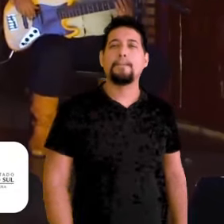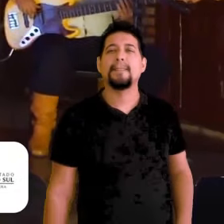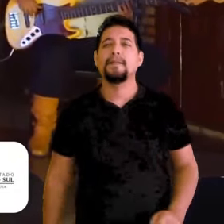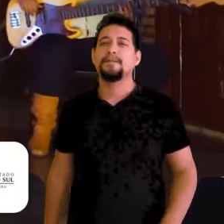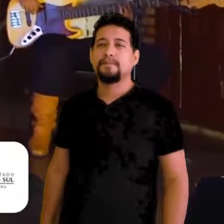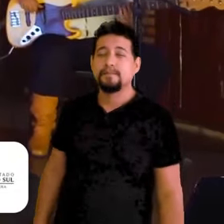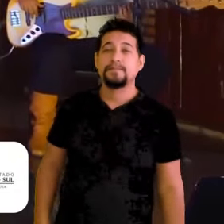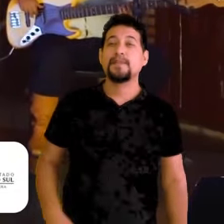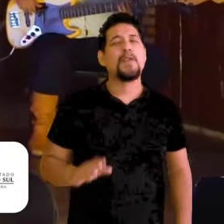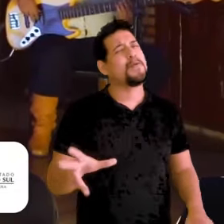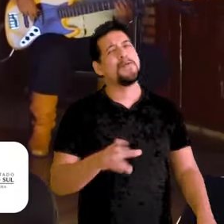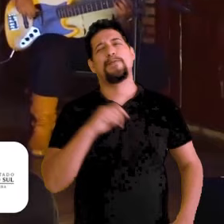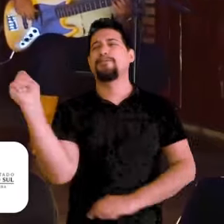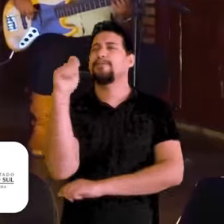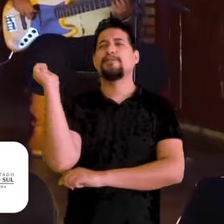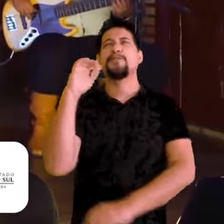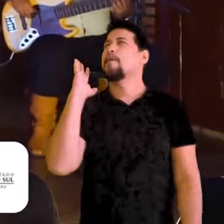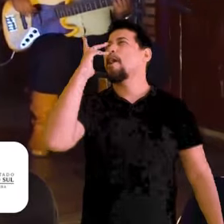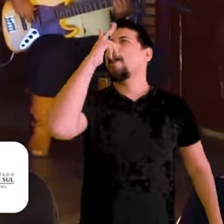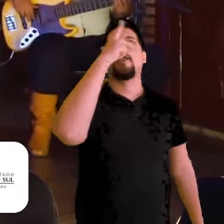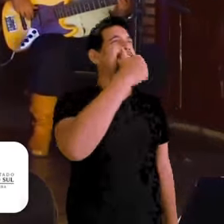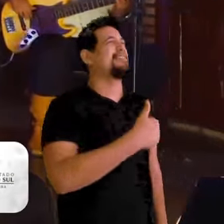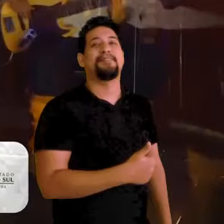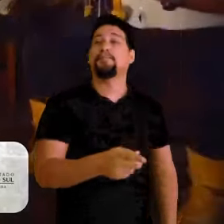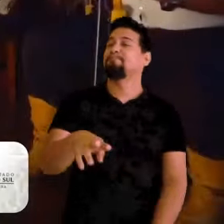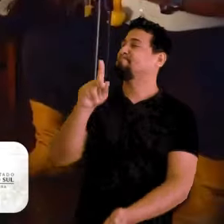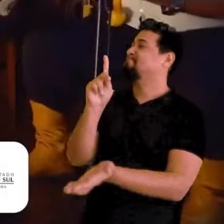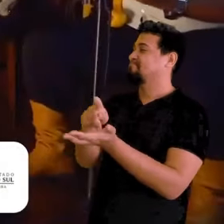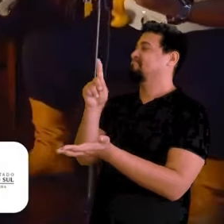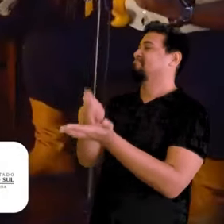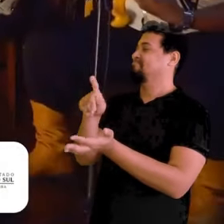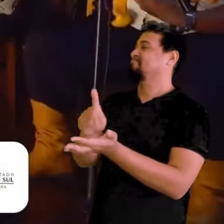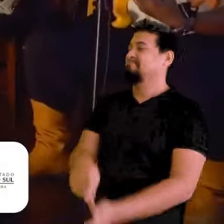Agurizinho, o estado do Rio Grande do Sul é coisa linda, parceiro. Com certeza, Márcio.